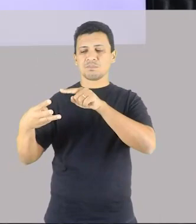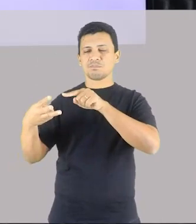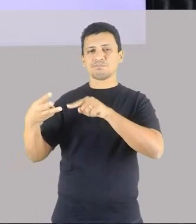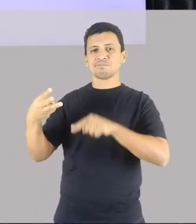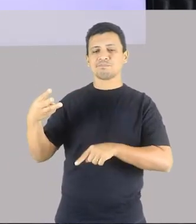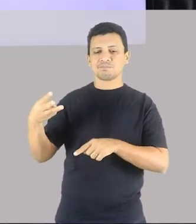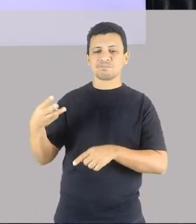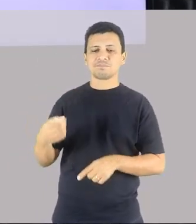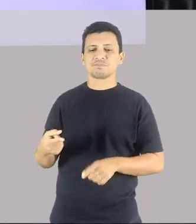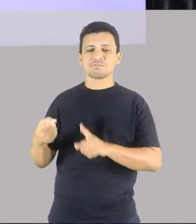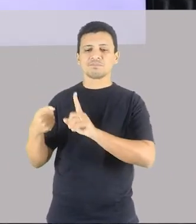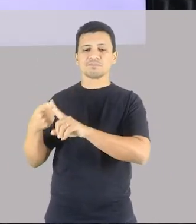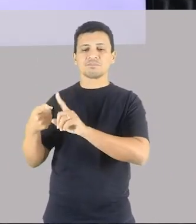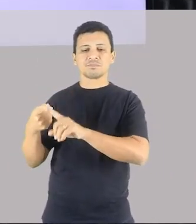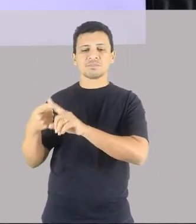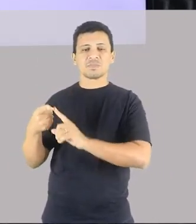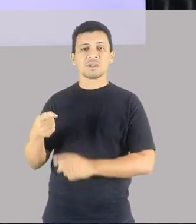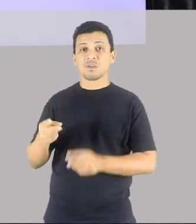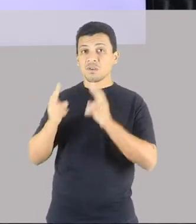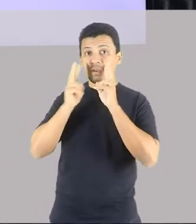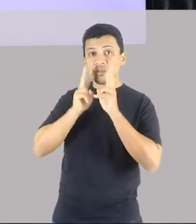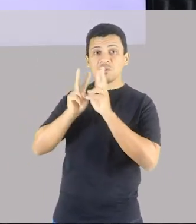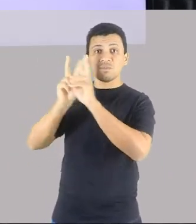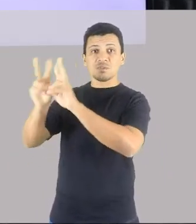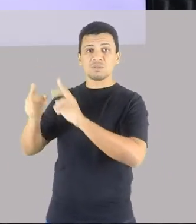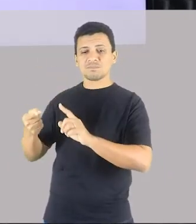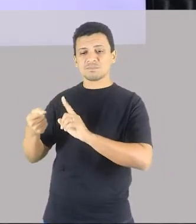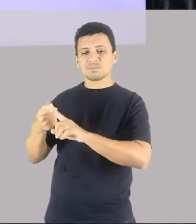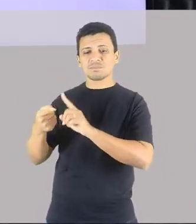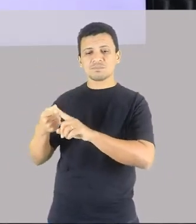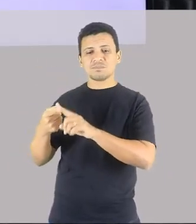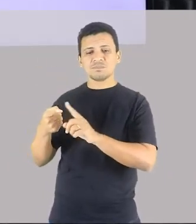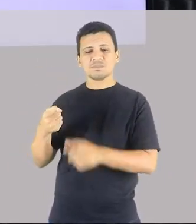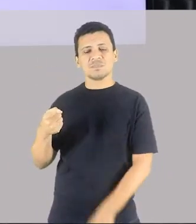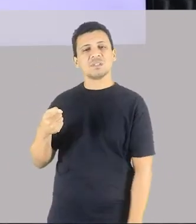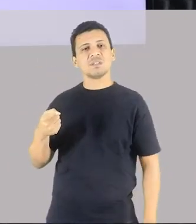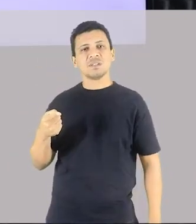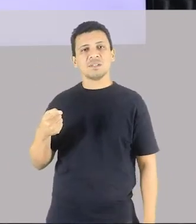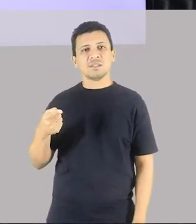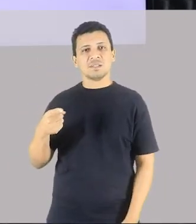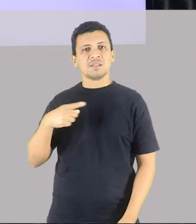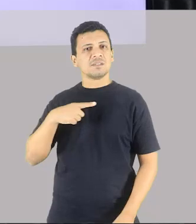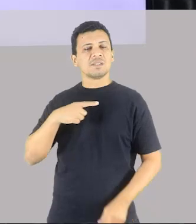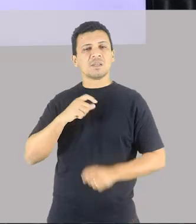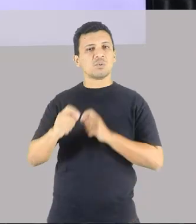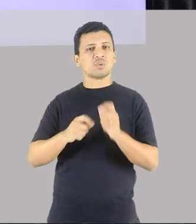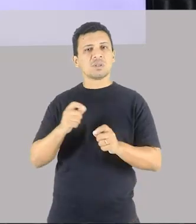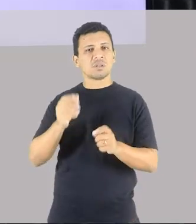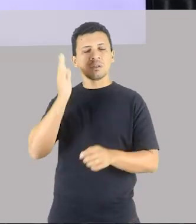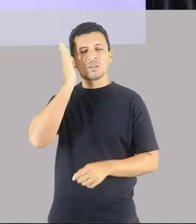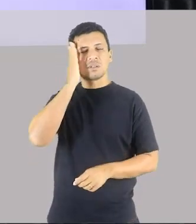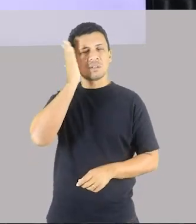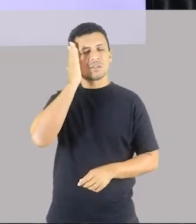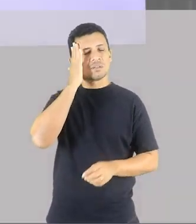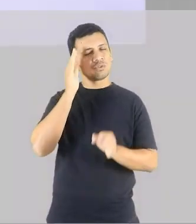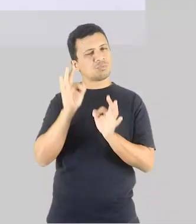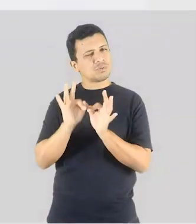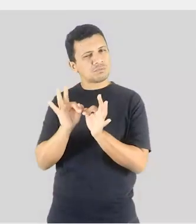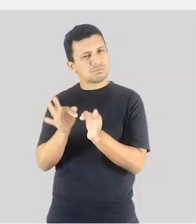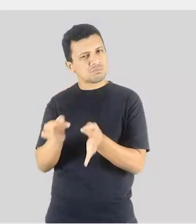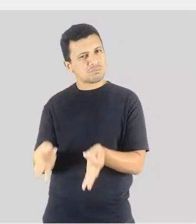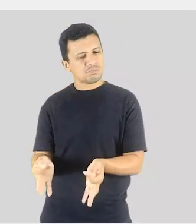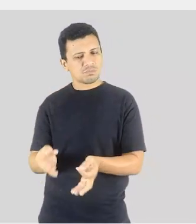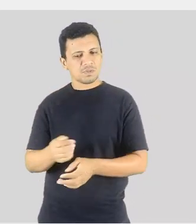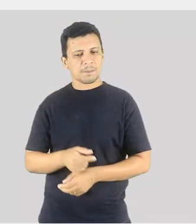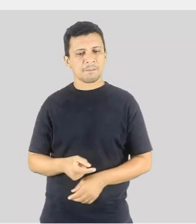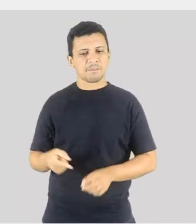tá? Esse aqui é o primeiro caso. Observem como a equivalência torna esse entendimento bem mais simples. Olha